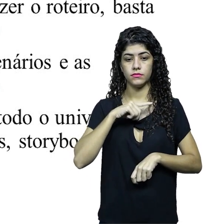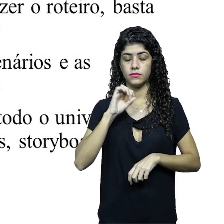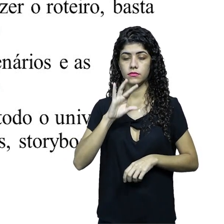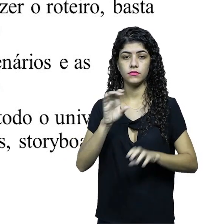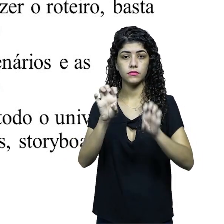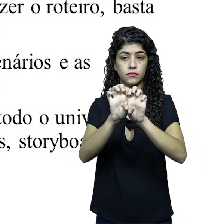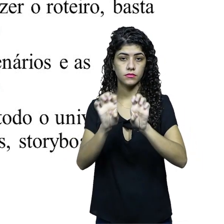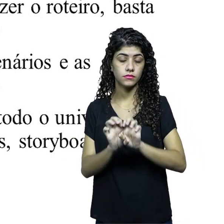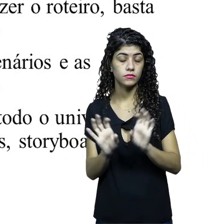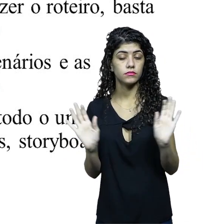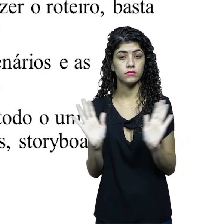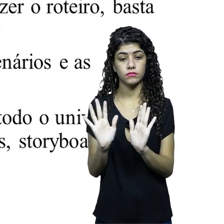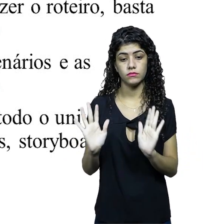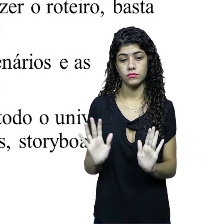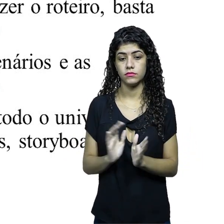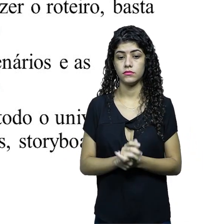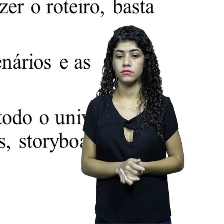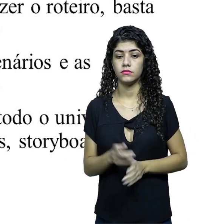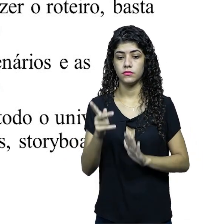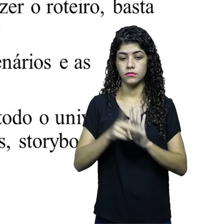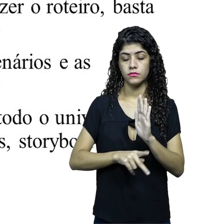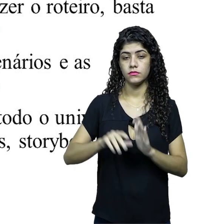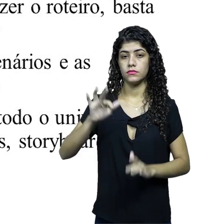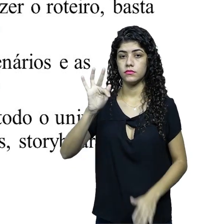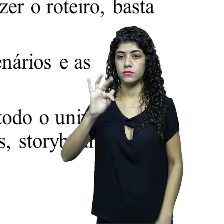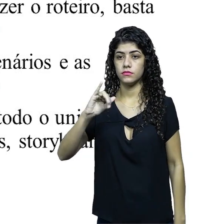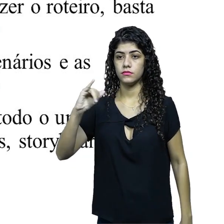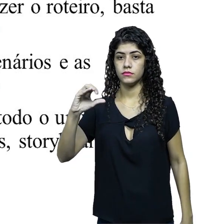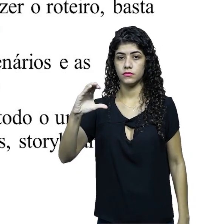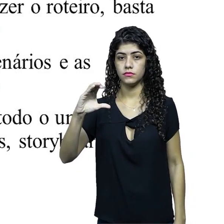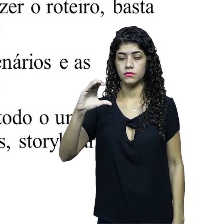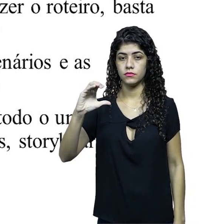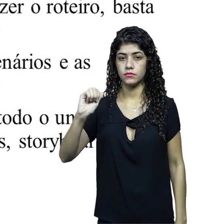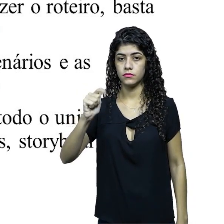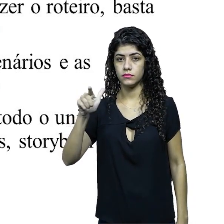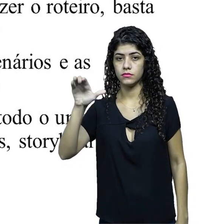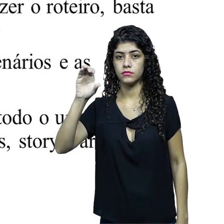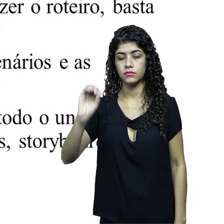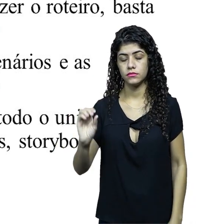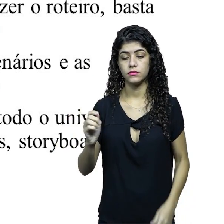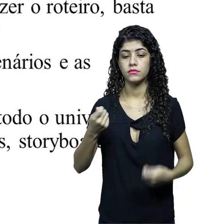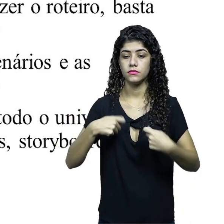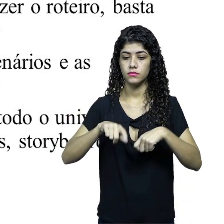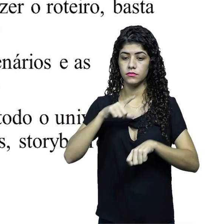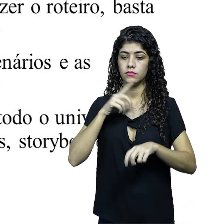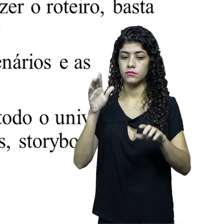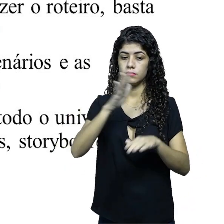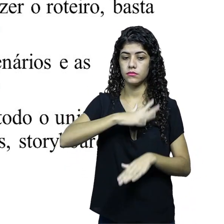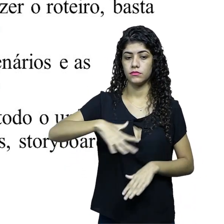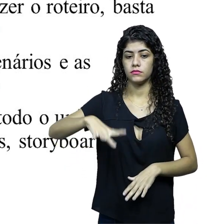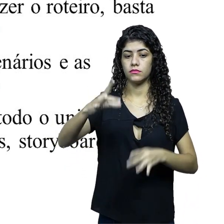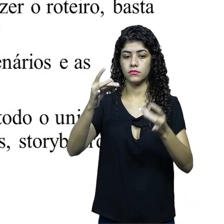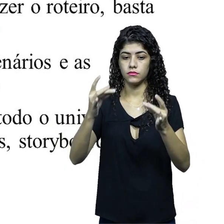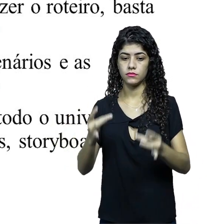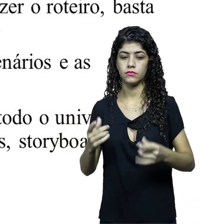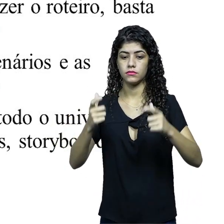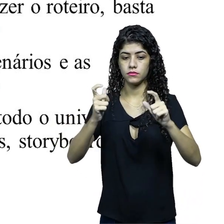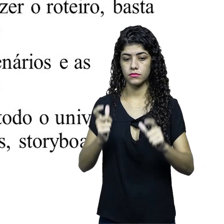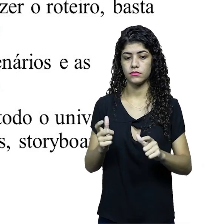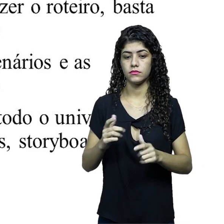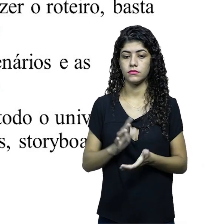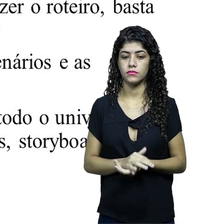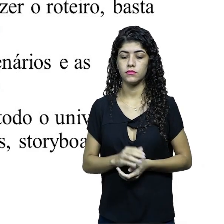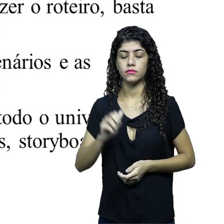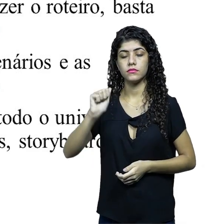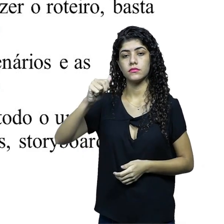trazer o roteiro, basta uma estrutura. Projetos de ficção precisam descrever os cenários e locações. Projetos de animação